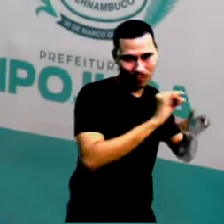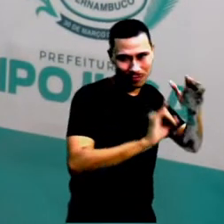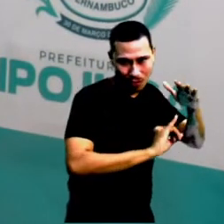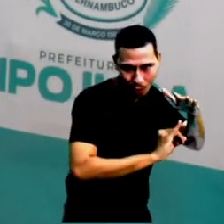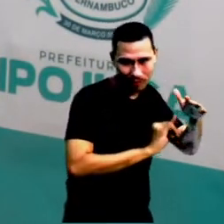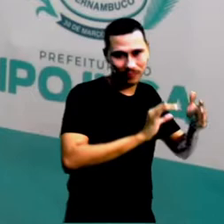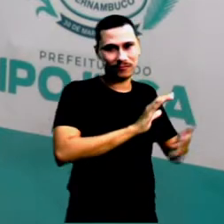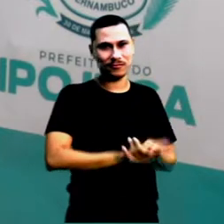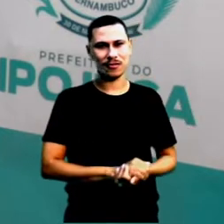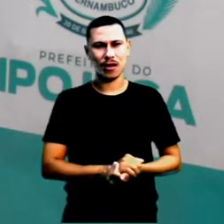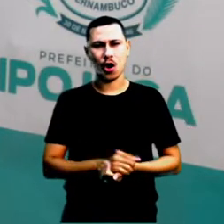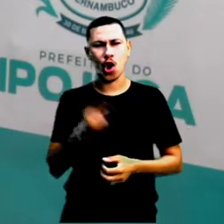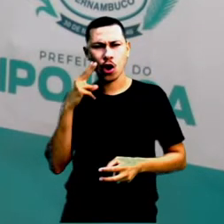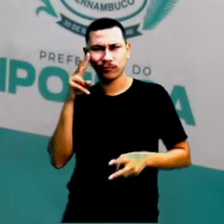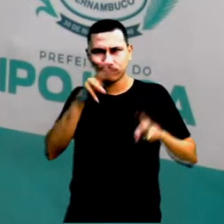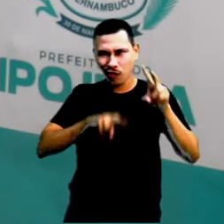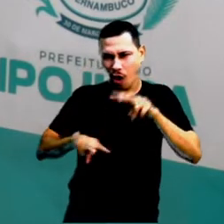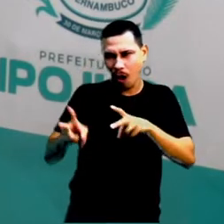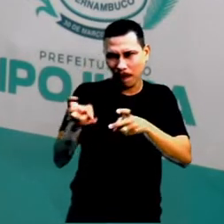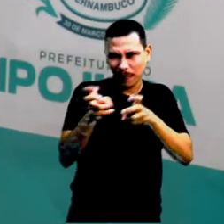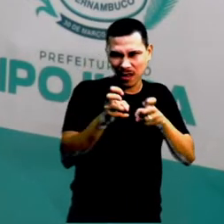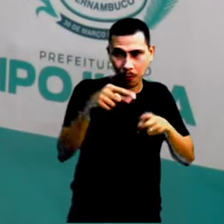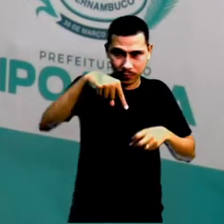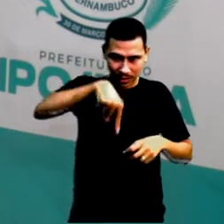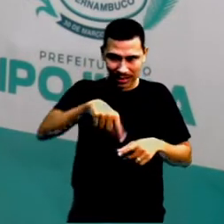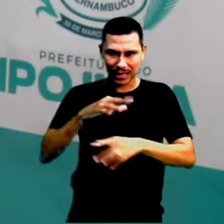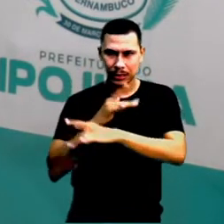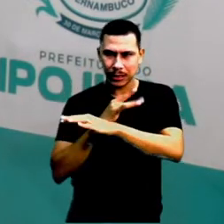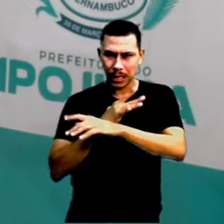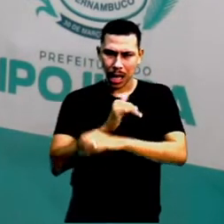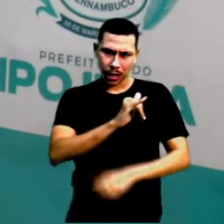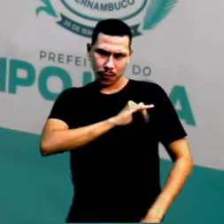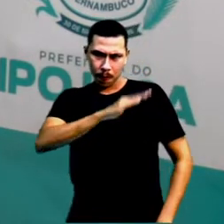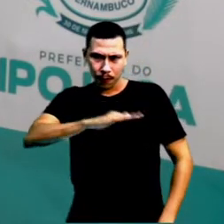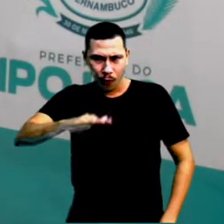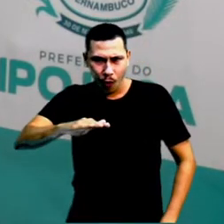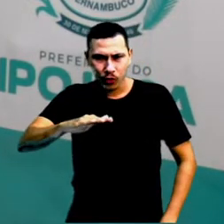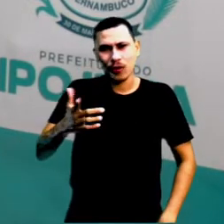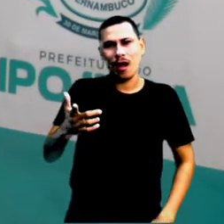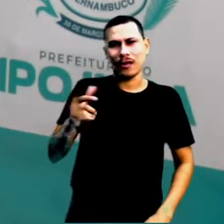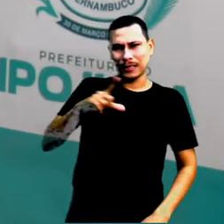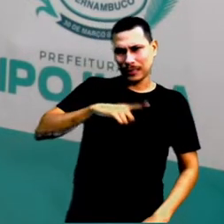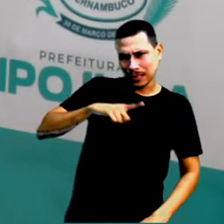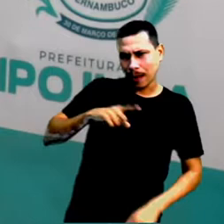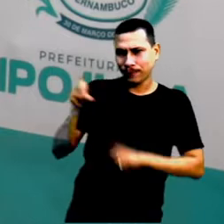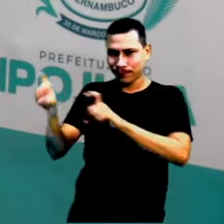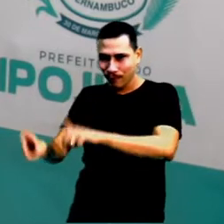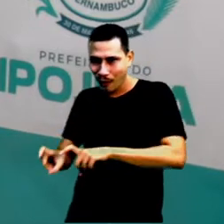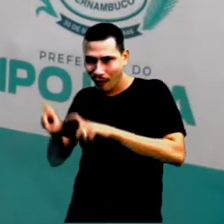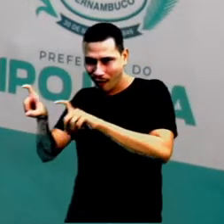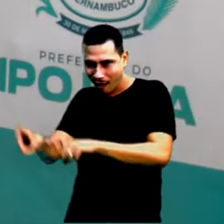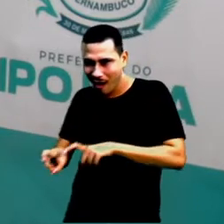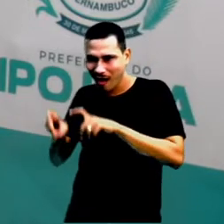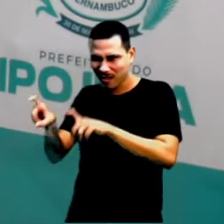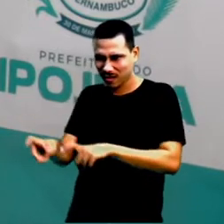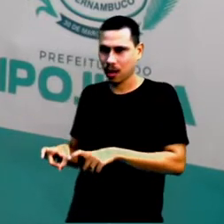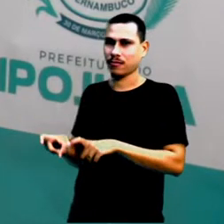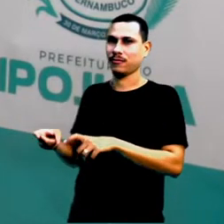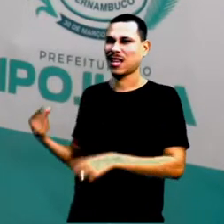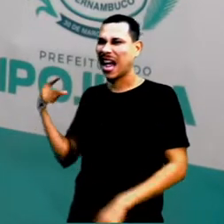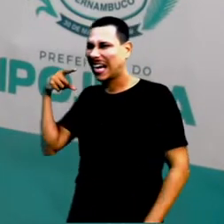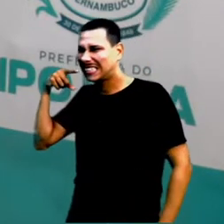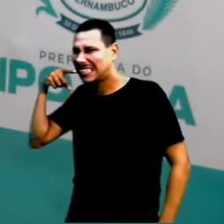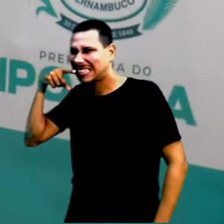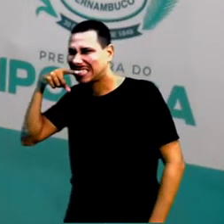observar, tem muita relação. Aqui em Pojuca mesmo tem os engenhos que são plantados, a